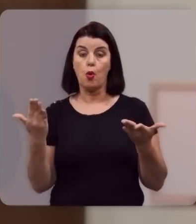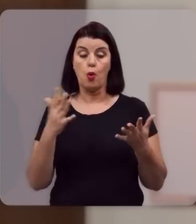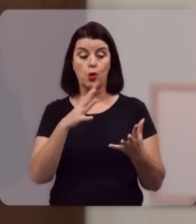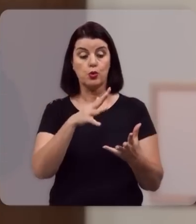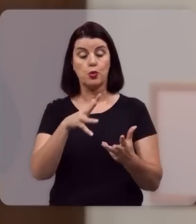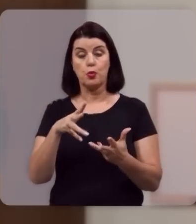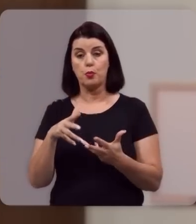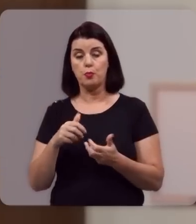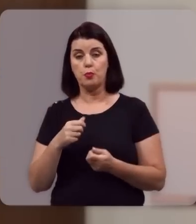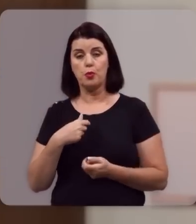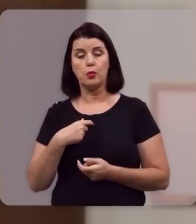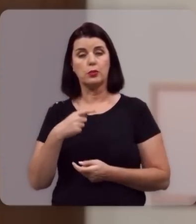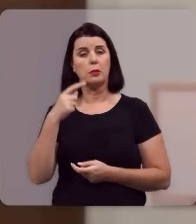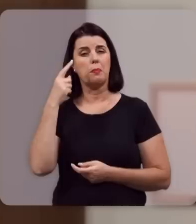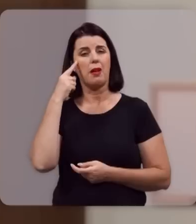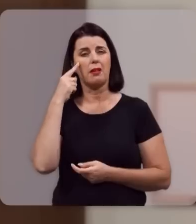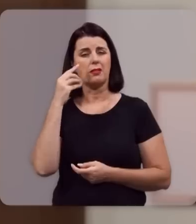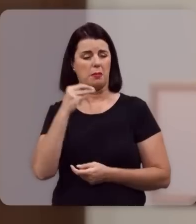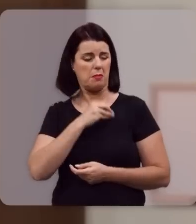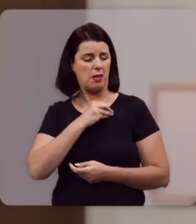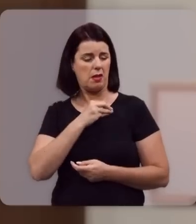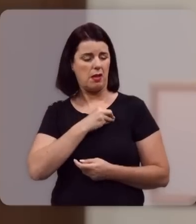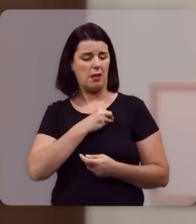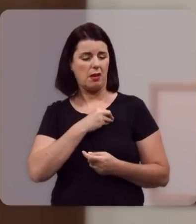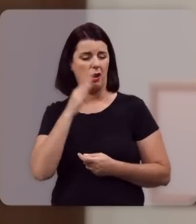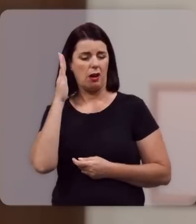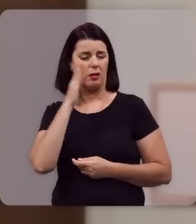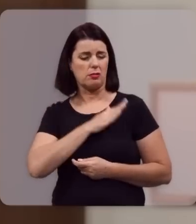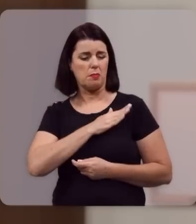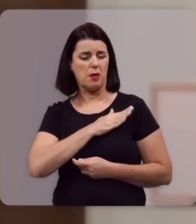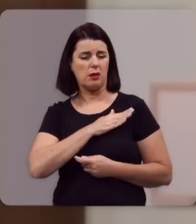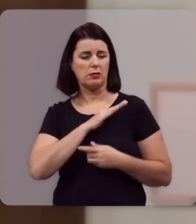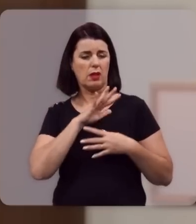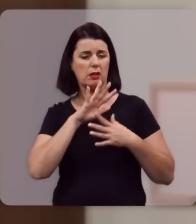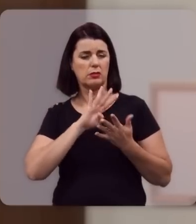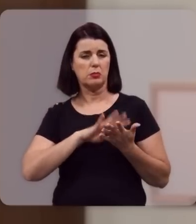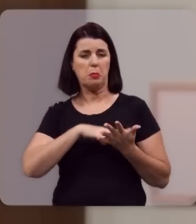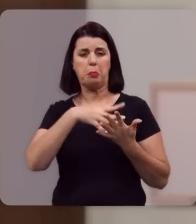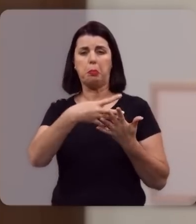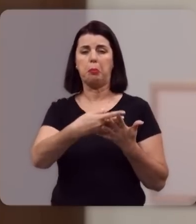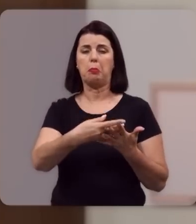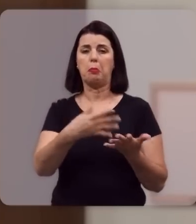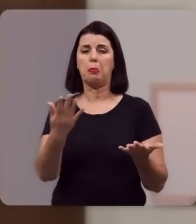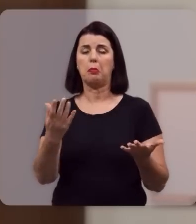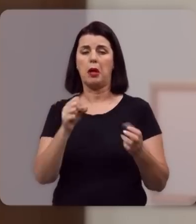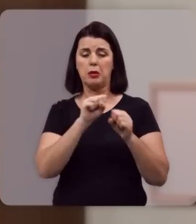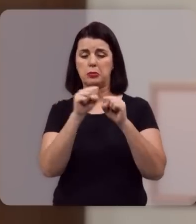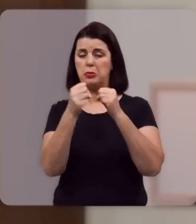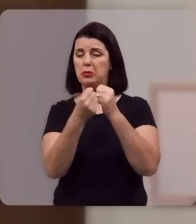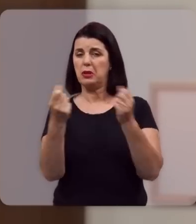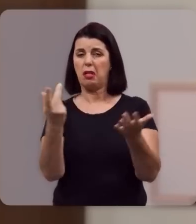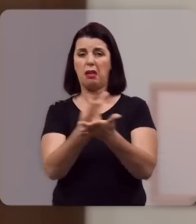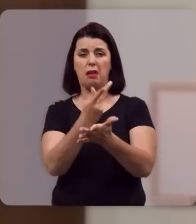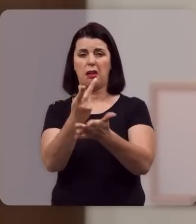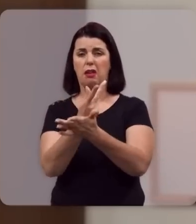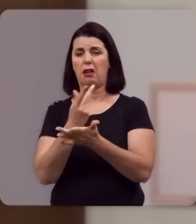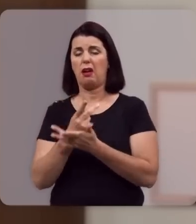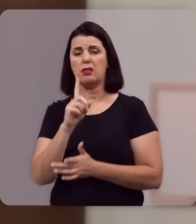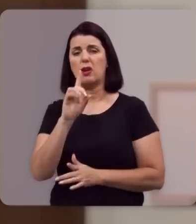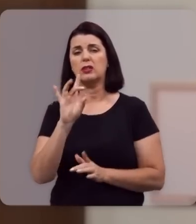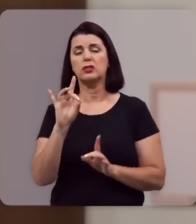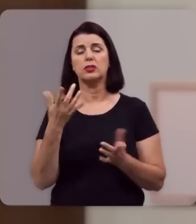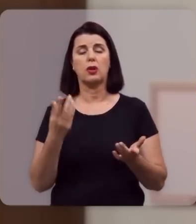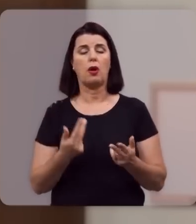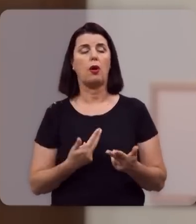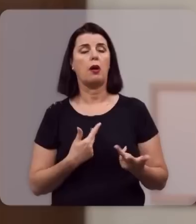um mundo cuja iniquidade está se multiplicando. A sociedade está pelas avessas. Não se trata